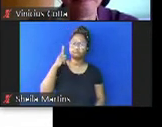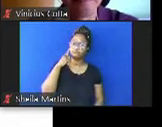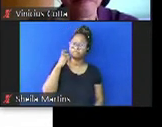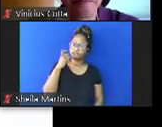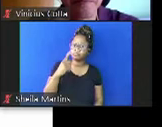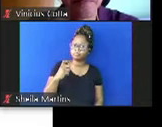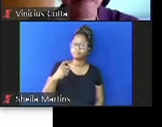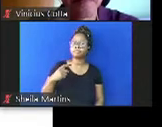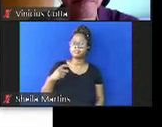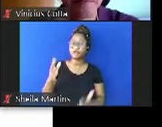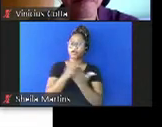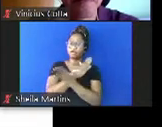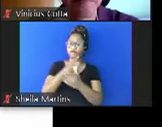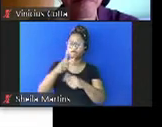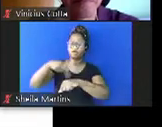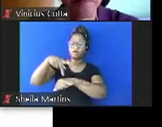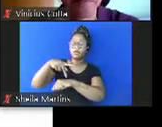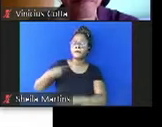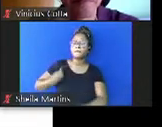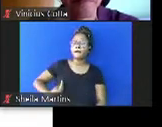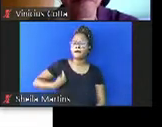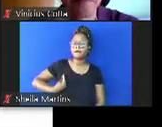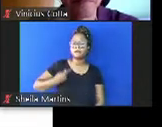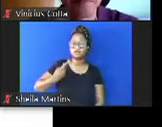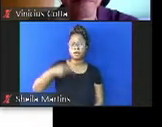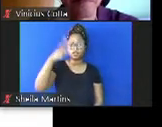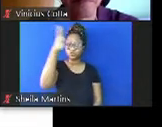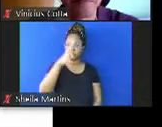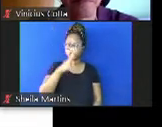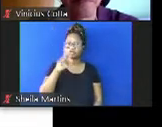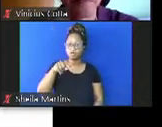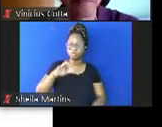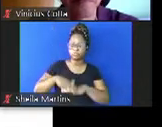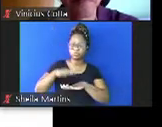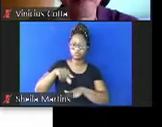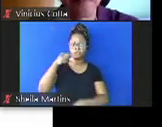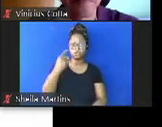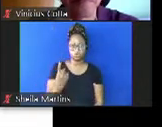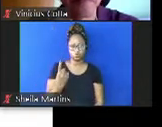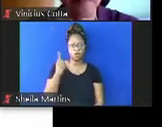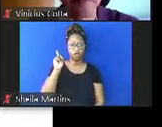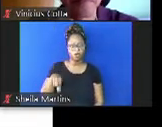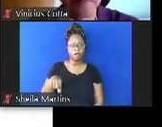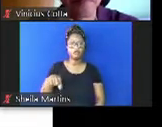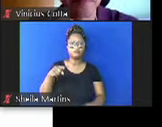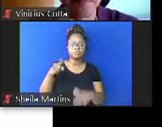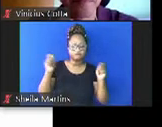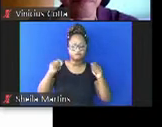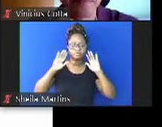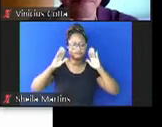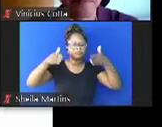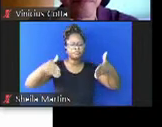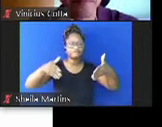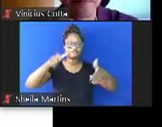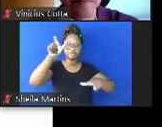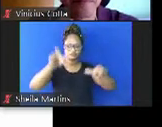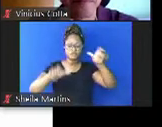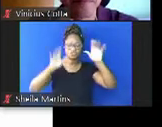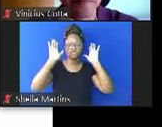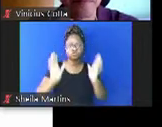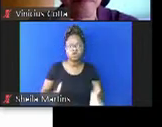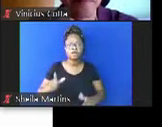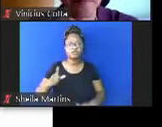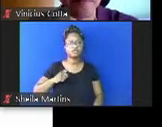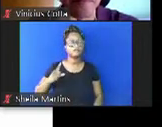Alguns países participam, né, o Brasil é um deles. Então, aí seriam mais para aquelas pessoas que já apresentam